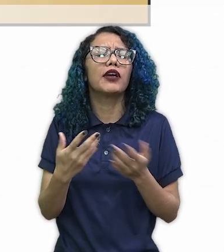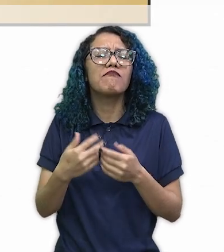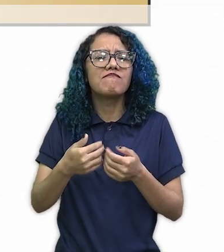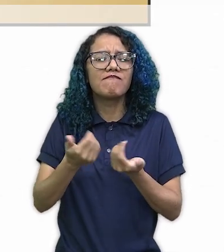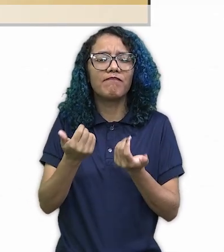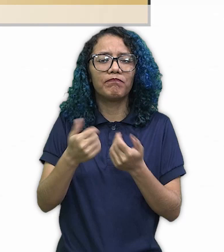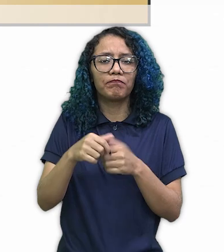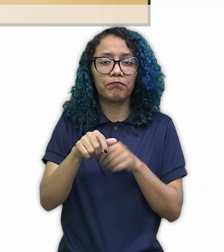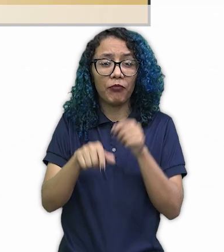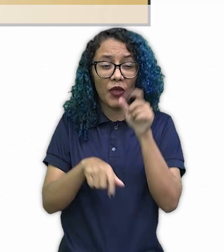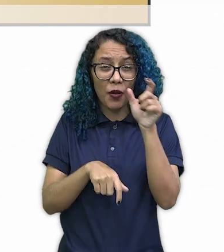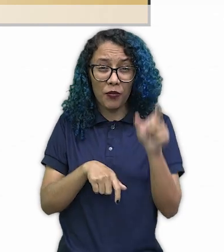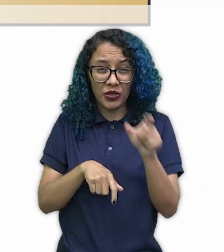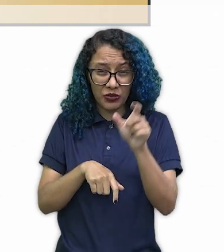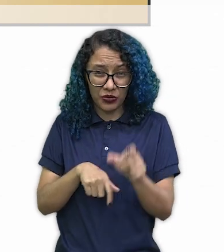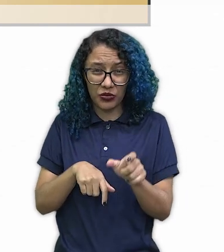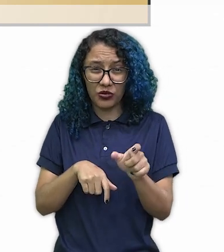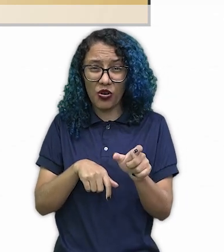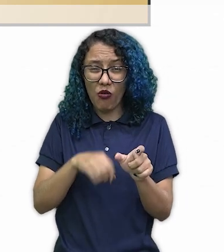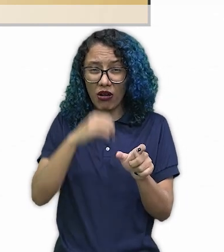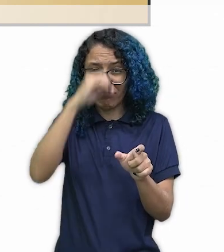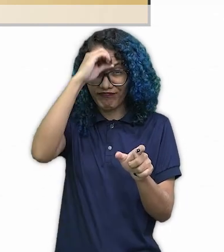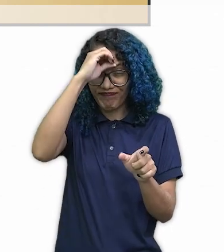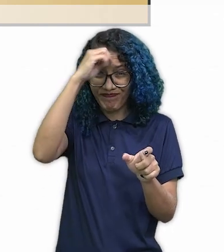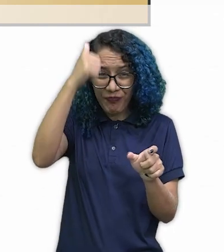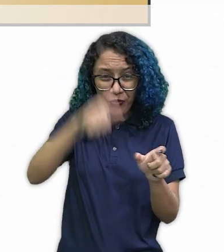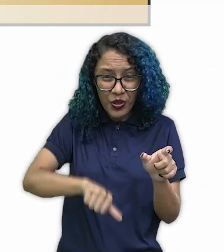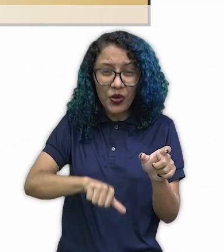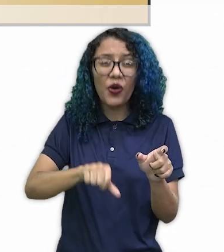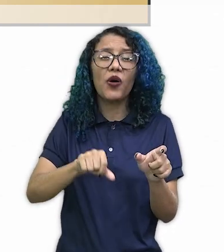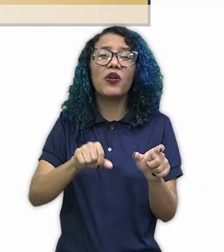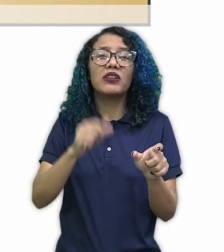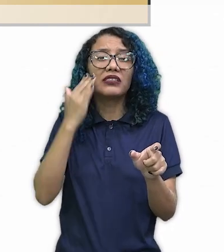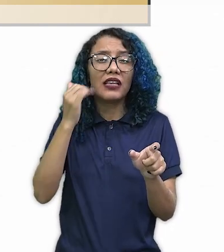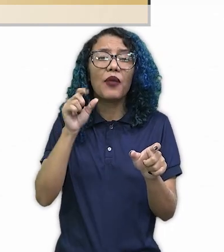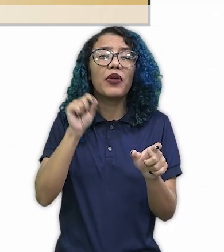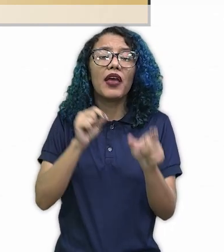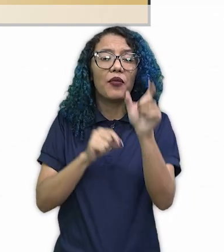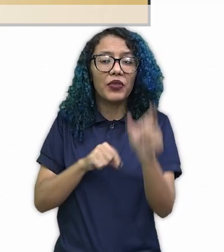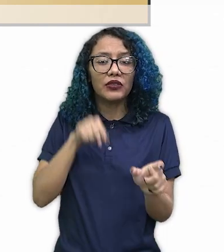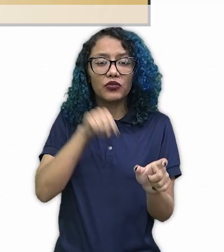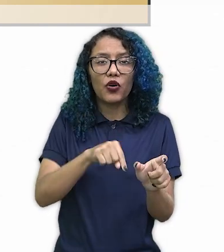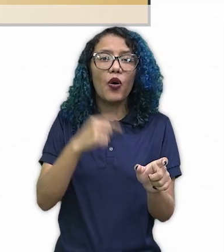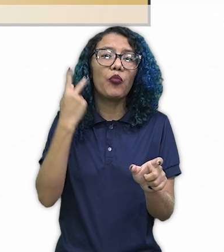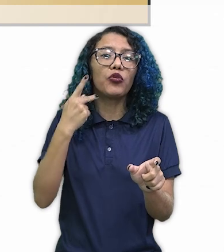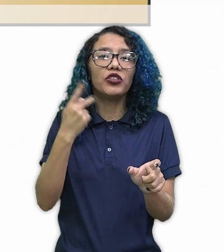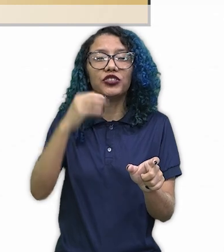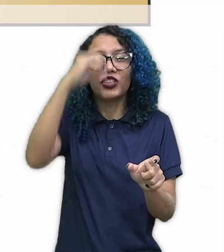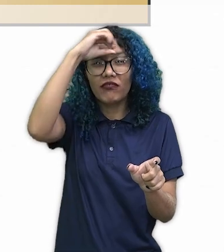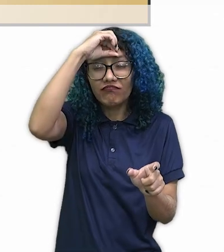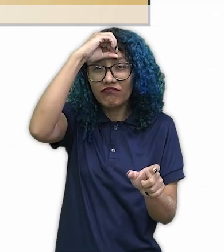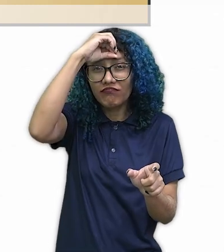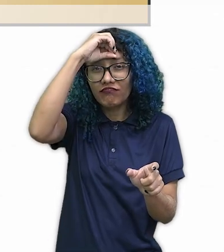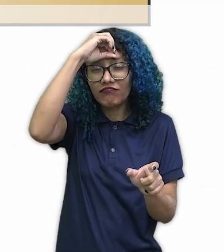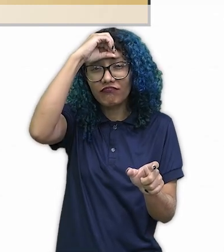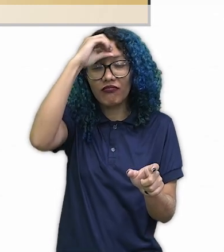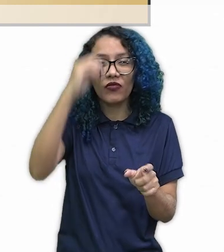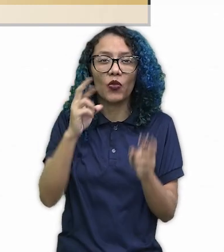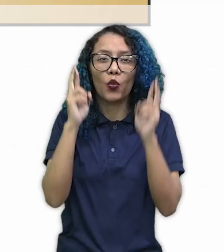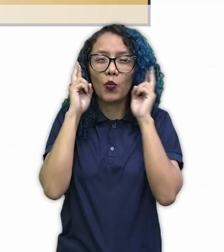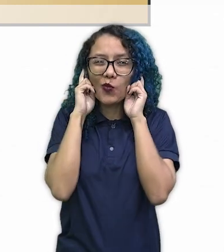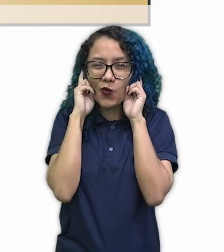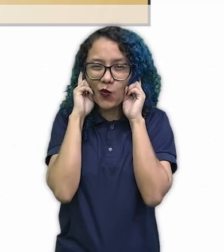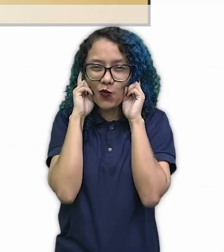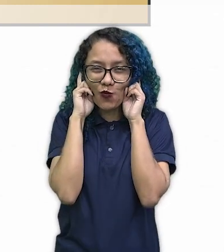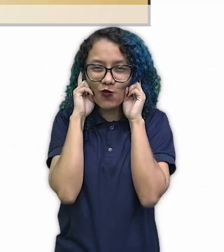O pior analfabeto é o analfabeto político. Ele não